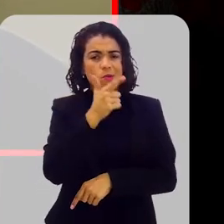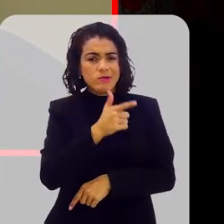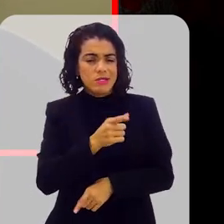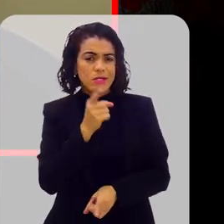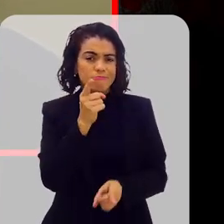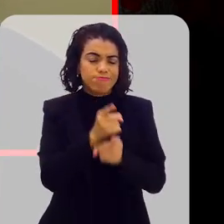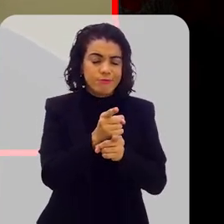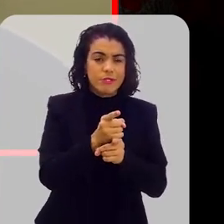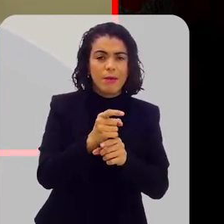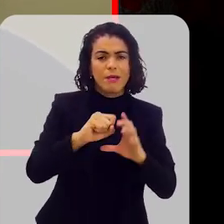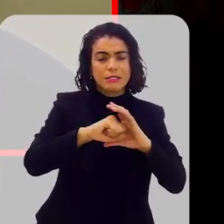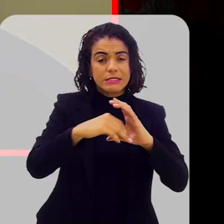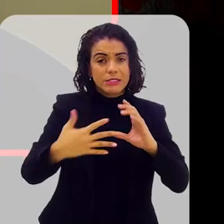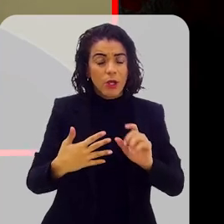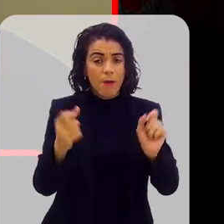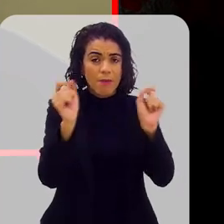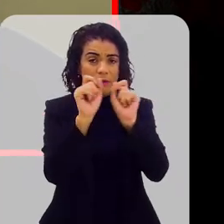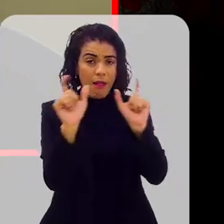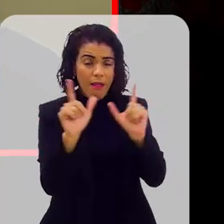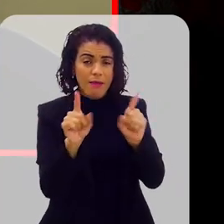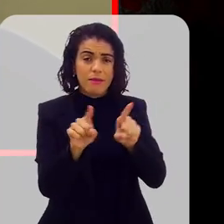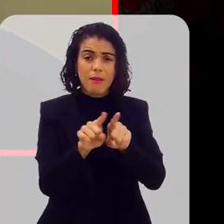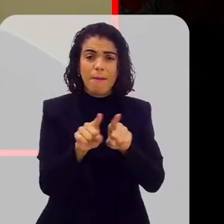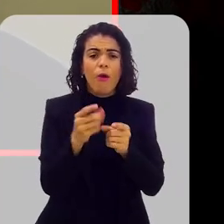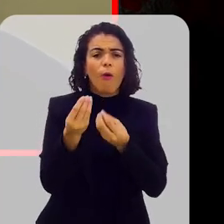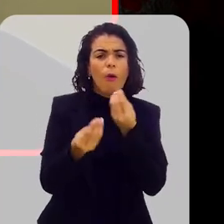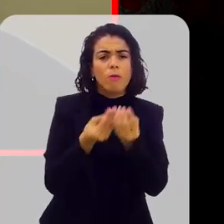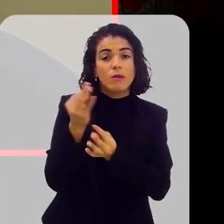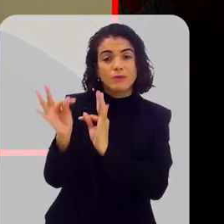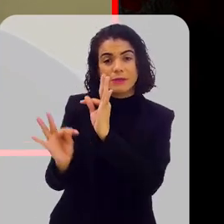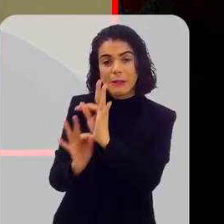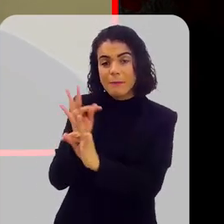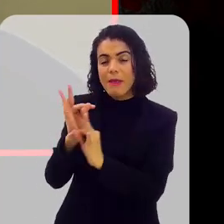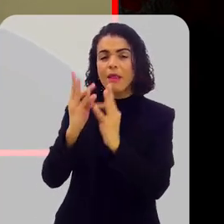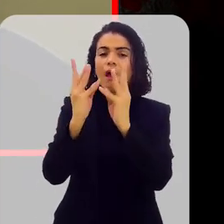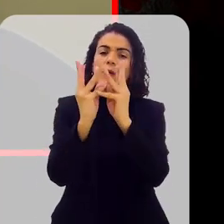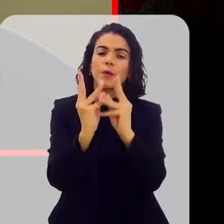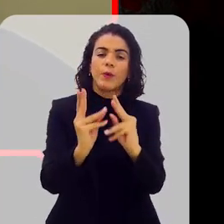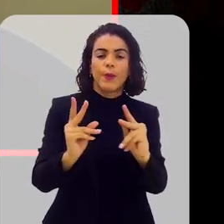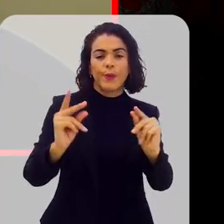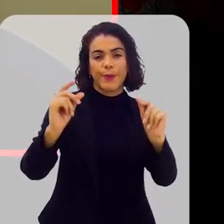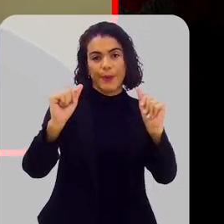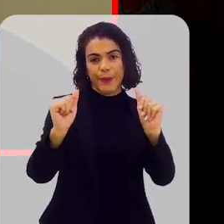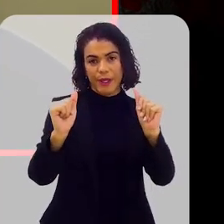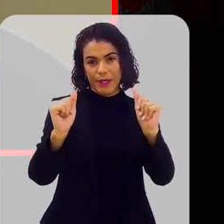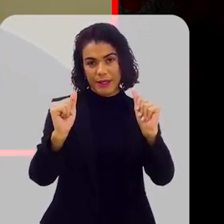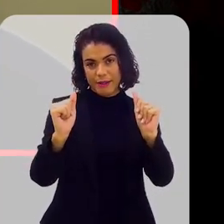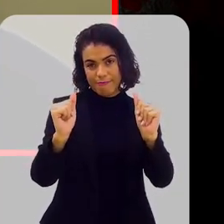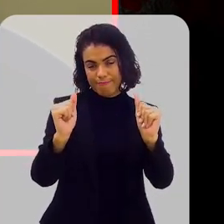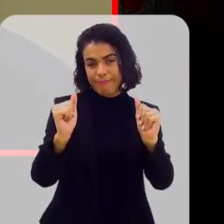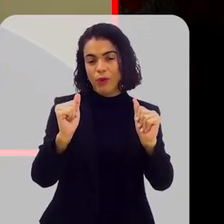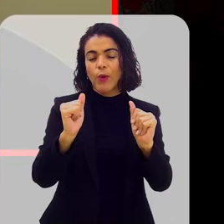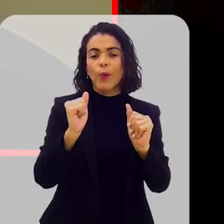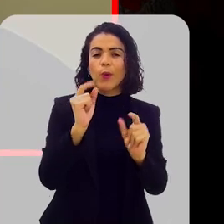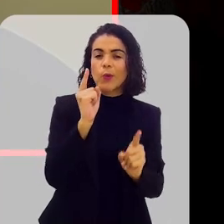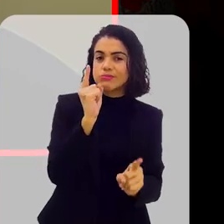hábitos alimentares, sintomas de alerta, como é feito o tratamento, procurando desmistificar um